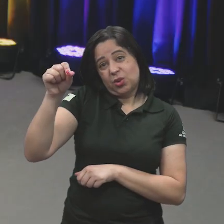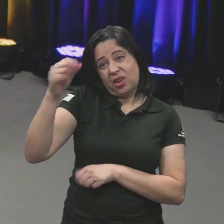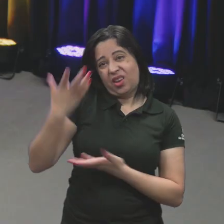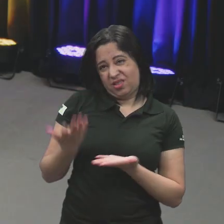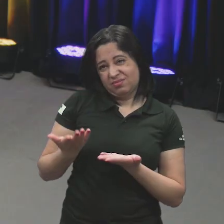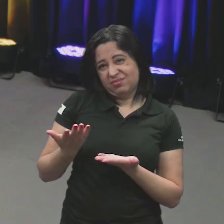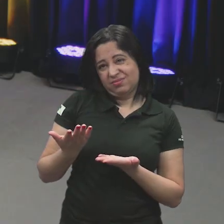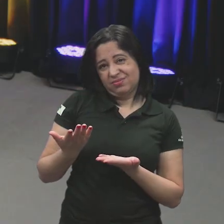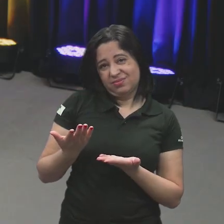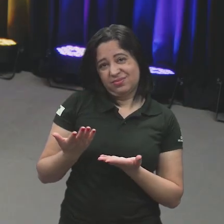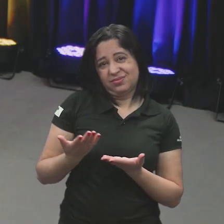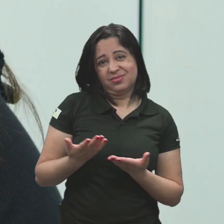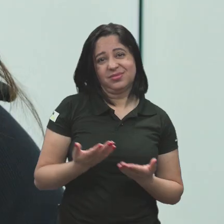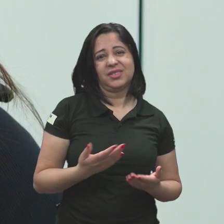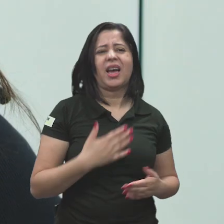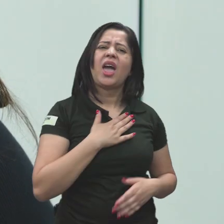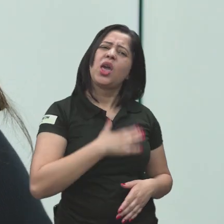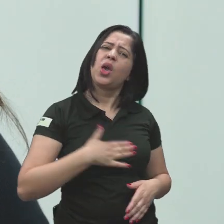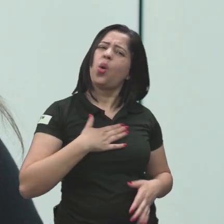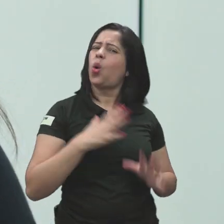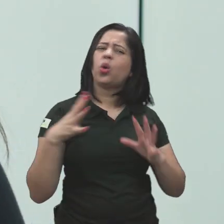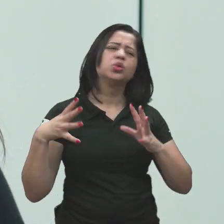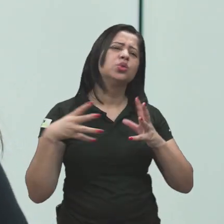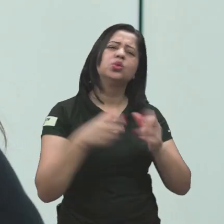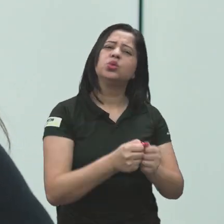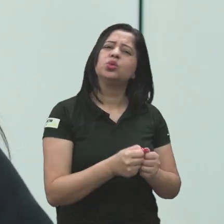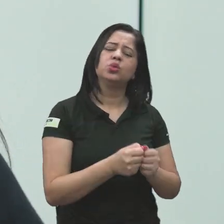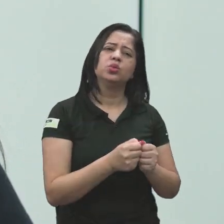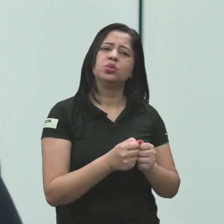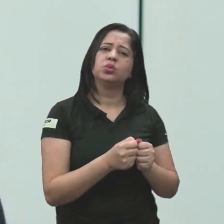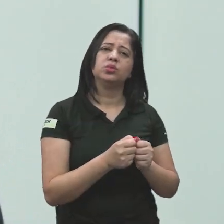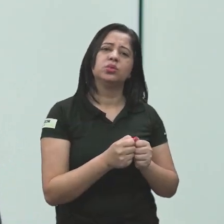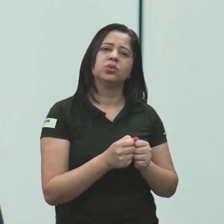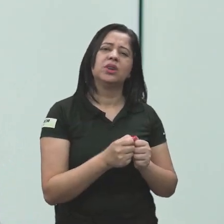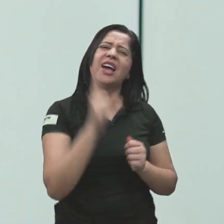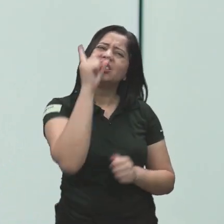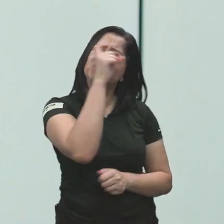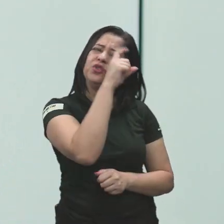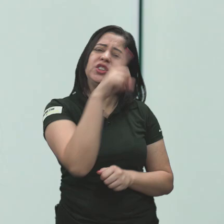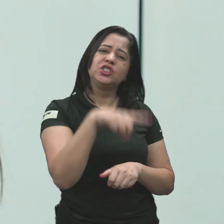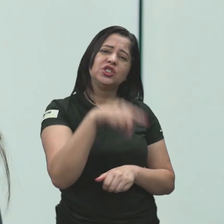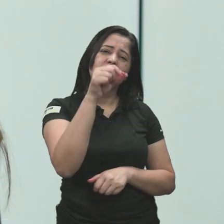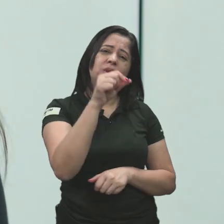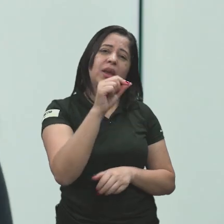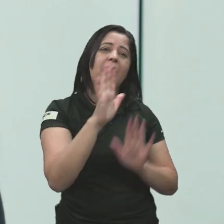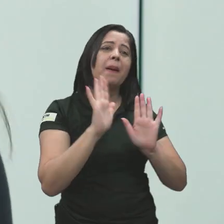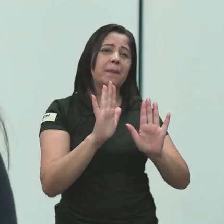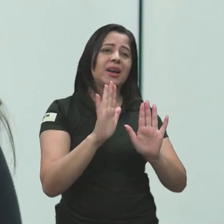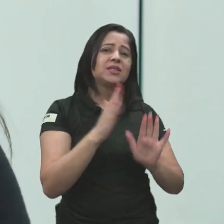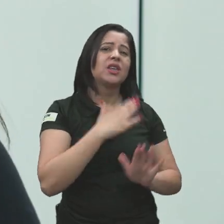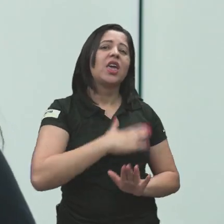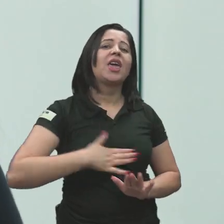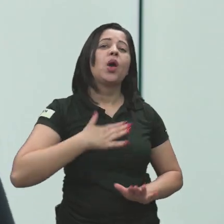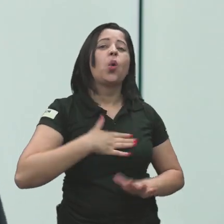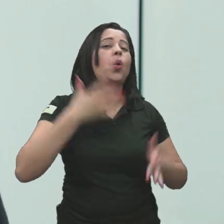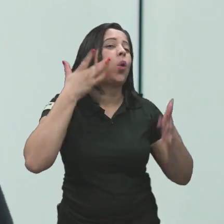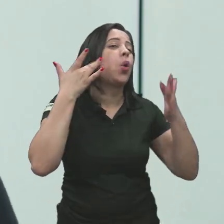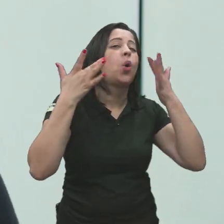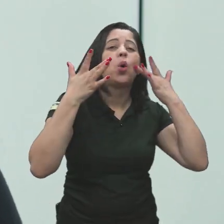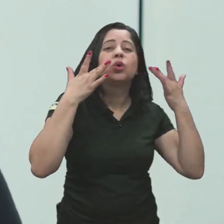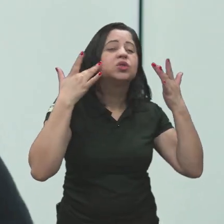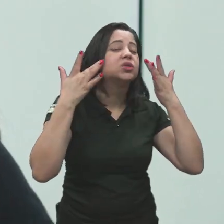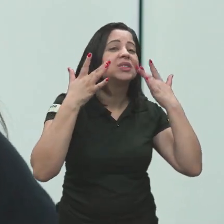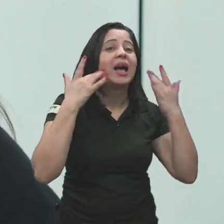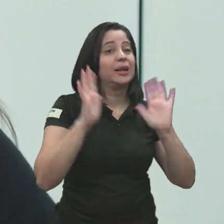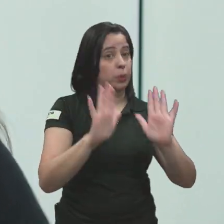como escolher, né? É muito difícil, mas talvez... É que eu gosto muito de teatro e de dançar também, então seria muito